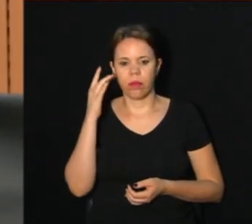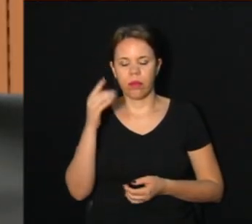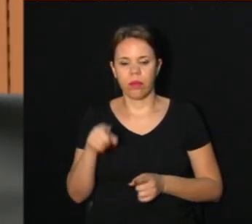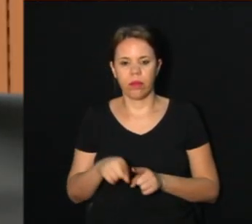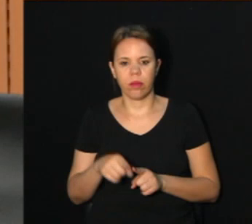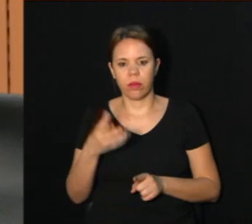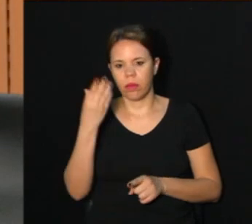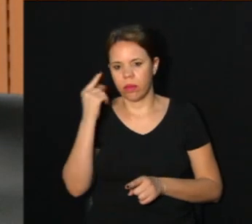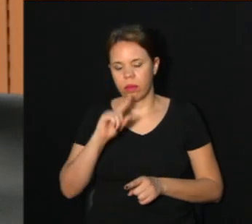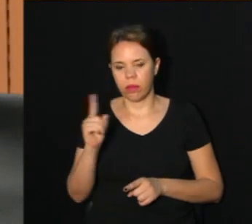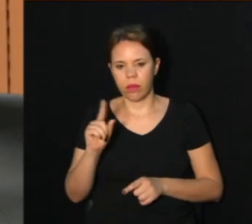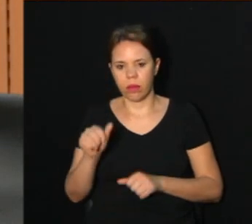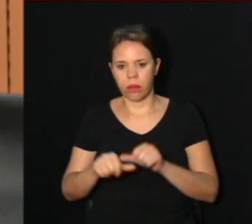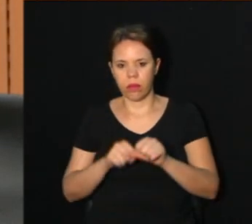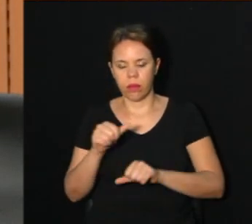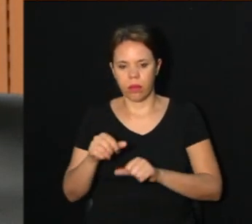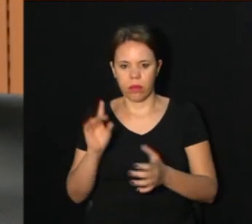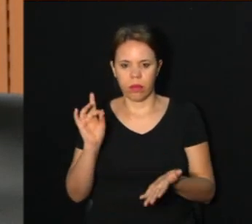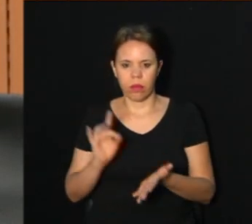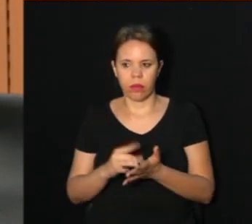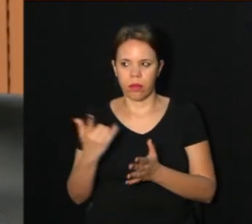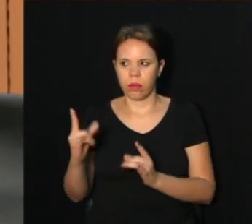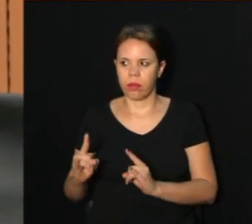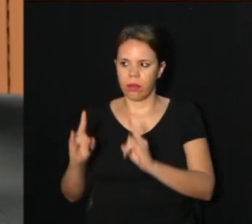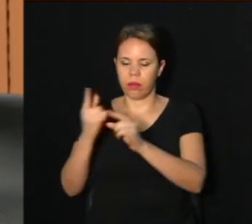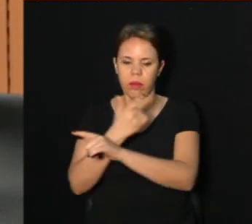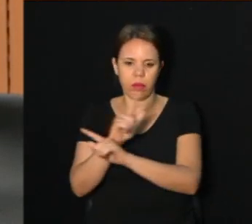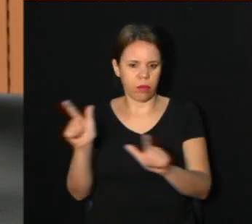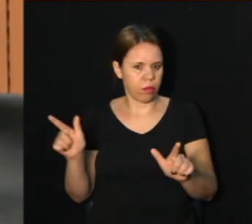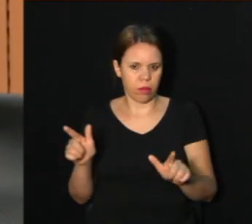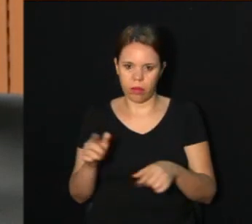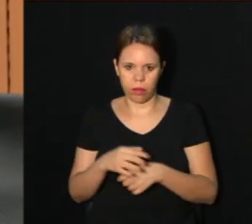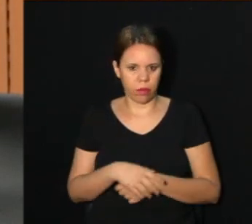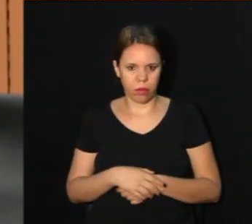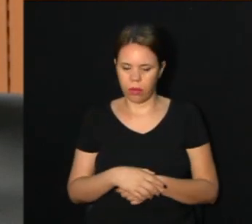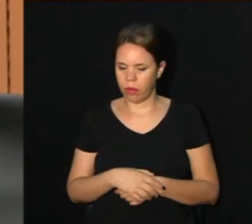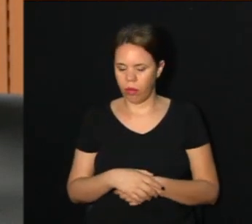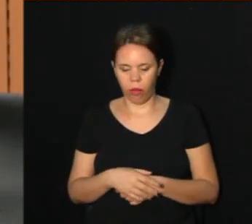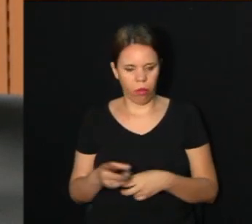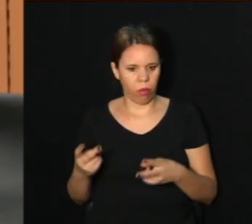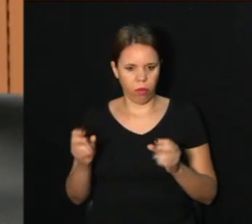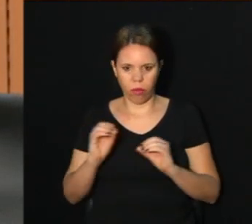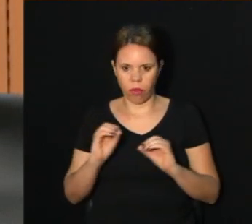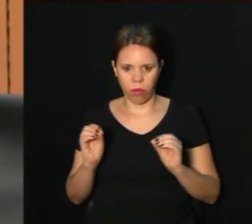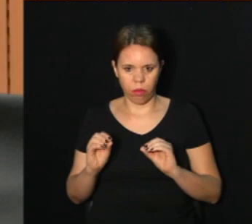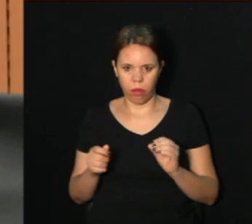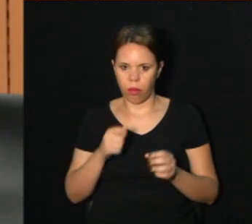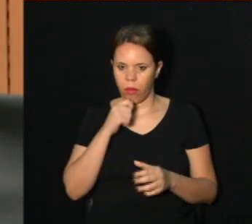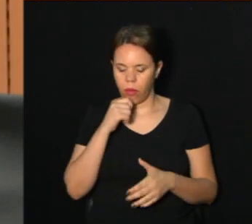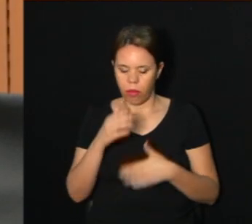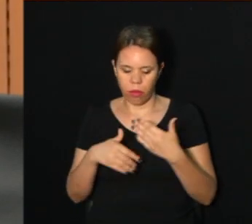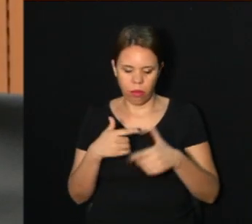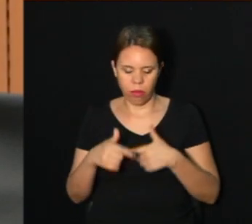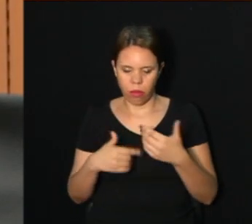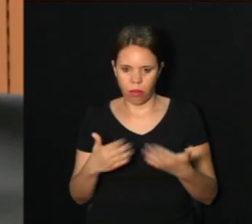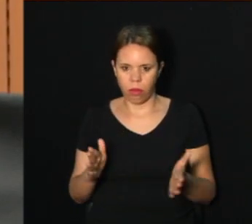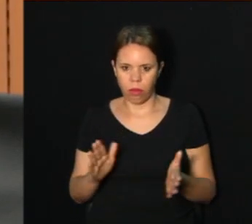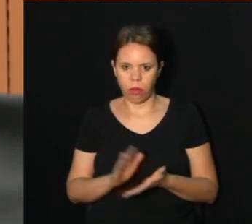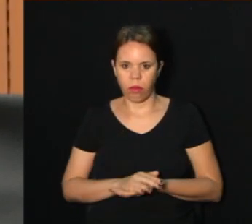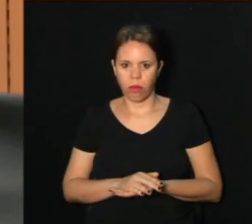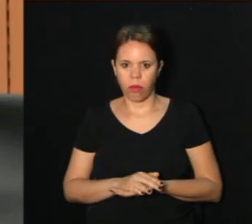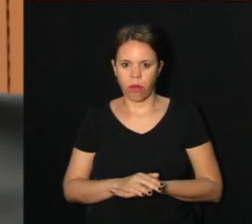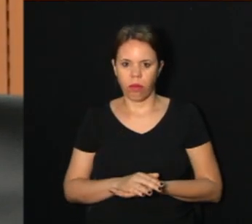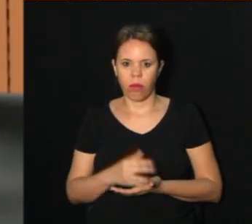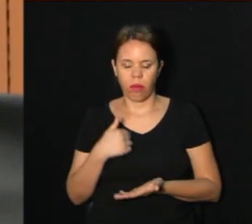a afirmação de mudança para um outro prédio, não existe previsão nenhuma, pelo menos enquanto eu estiver na